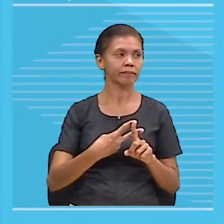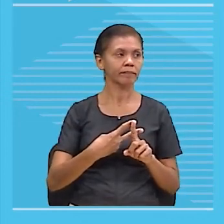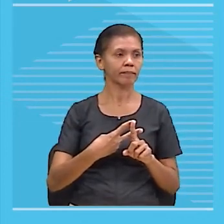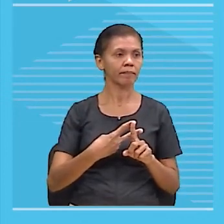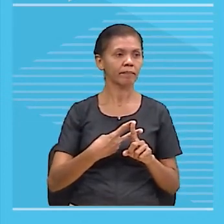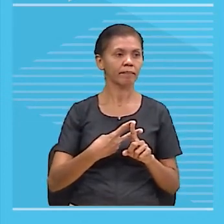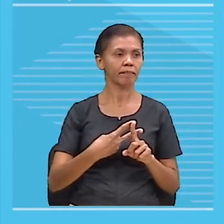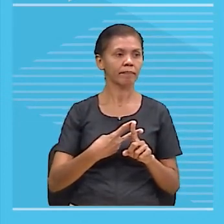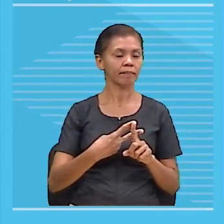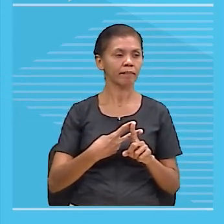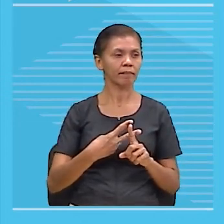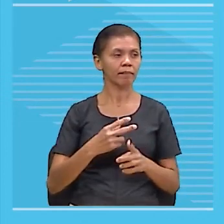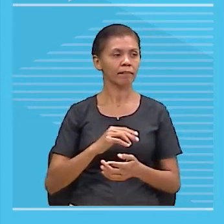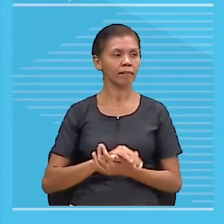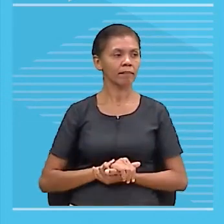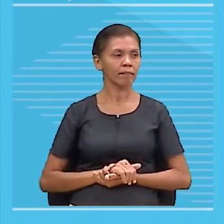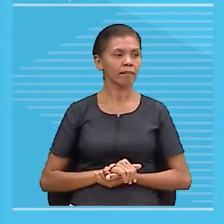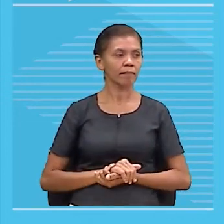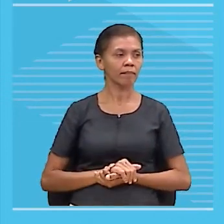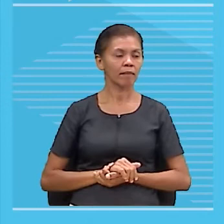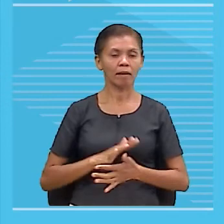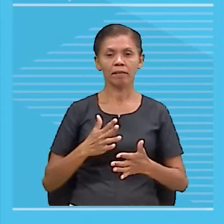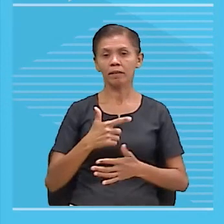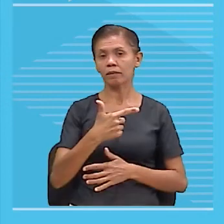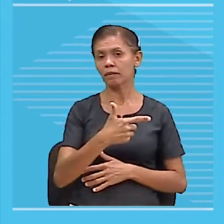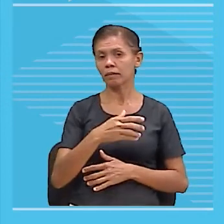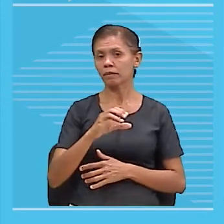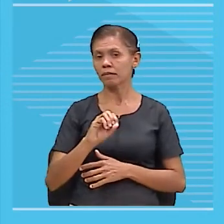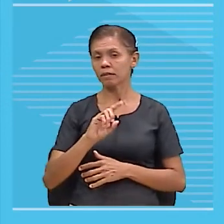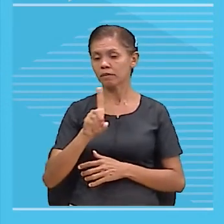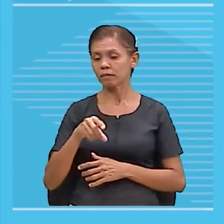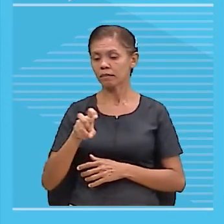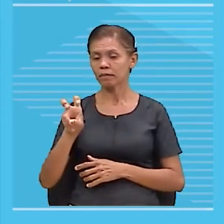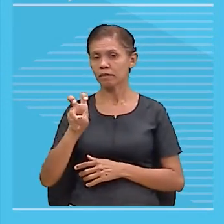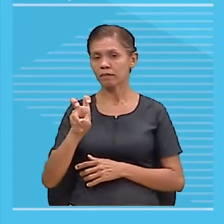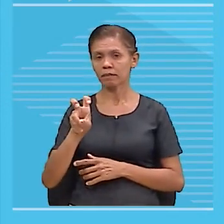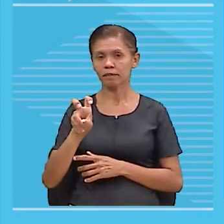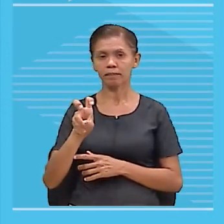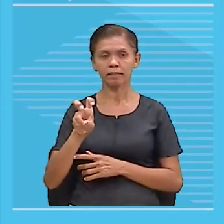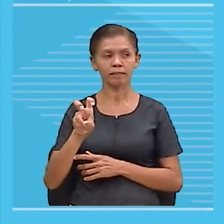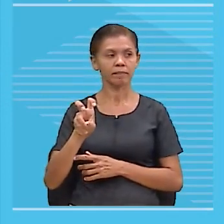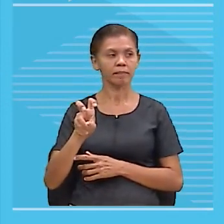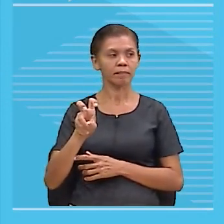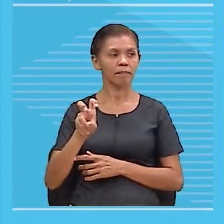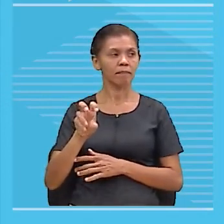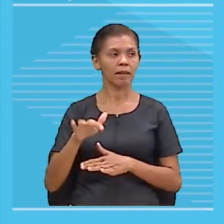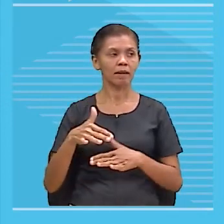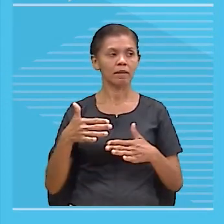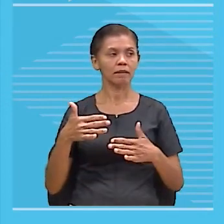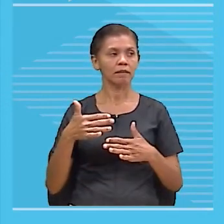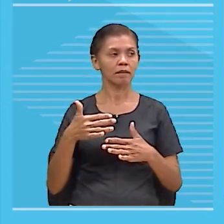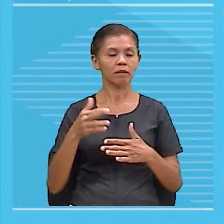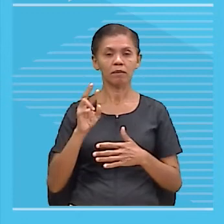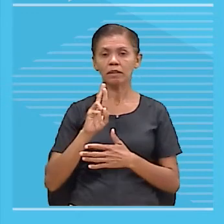O que está acontecendo? Eu estou multiplicando 200 por 0,5. Então, o